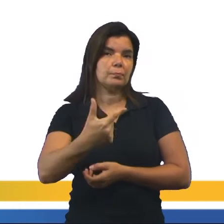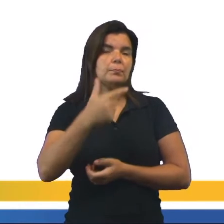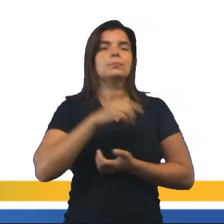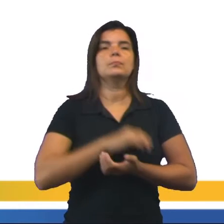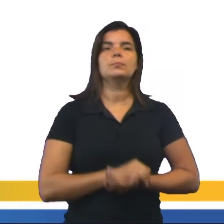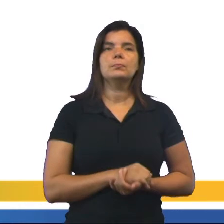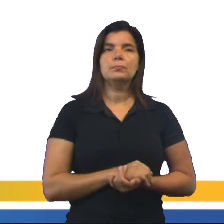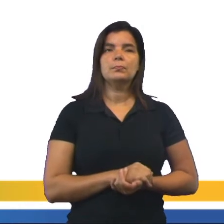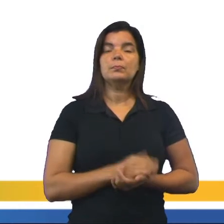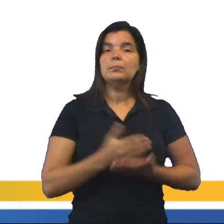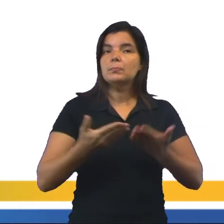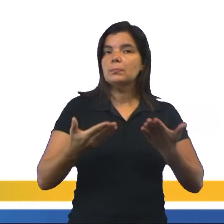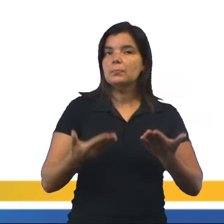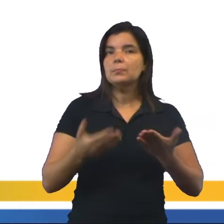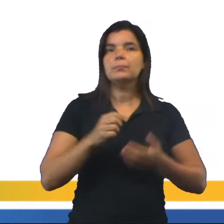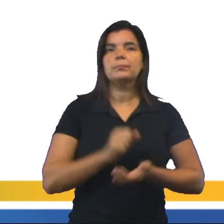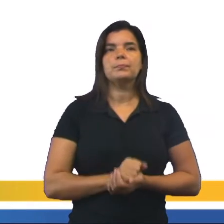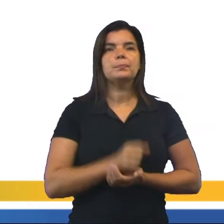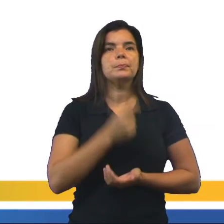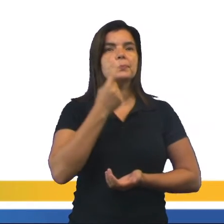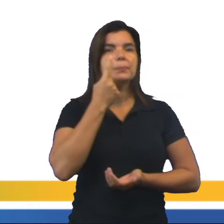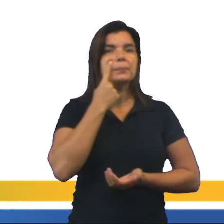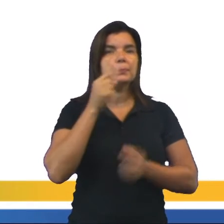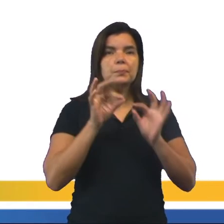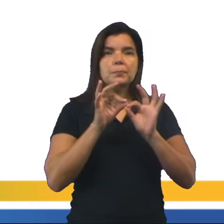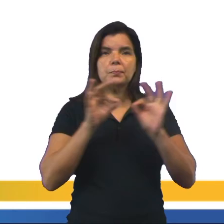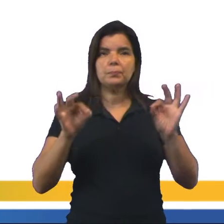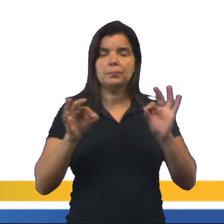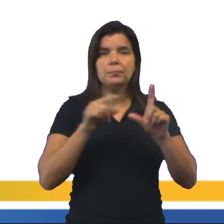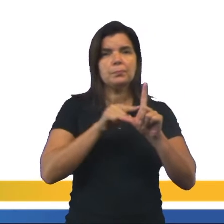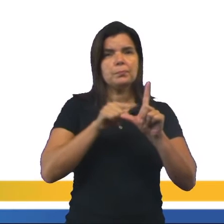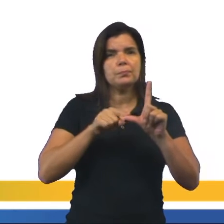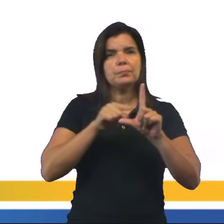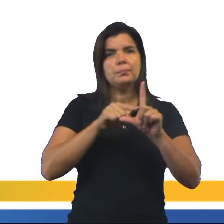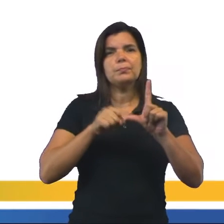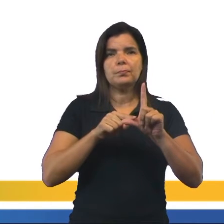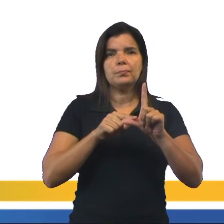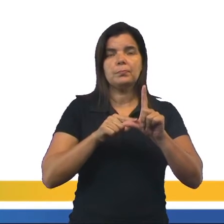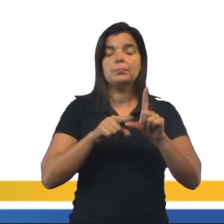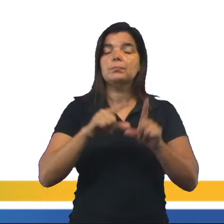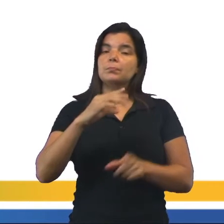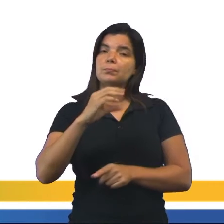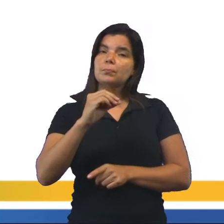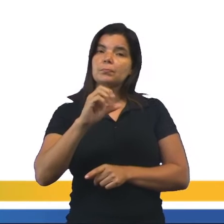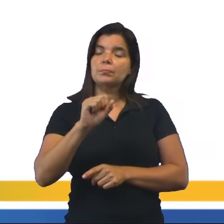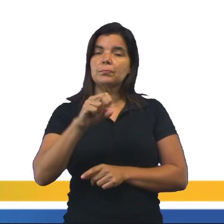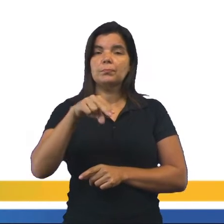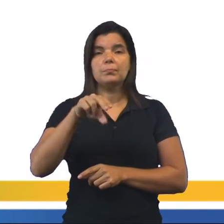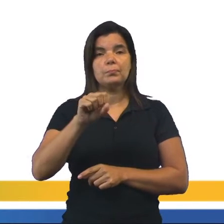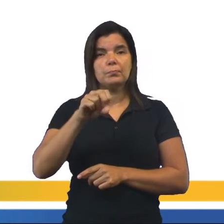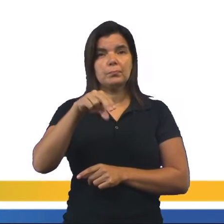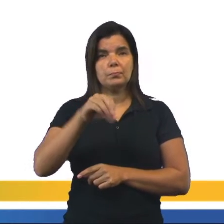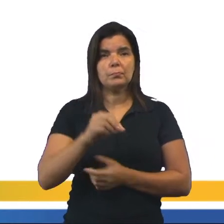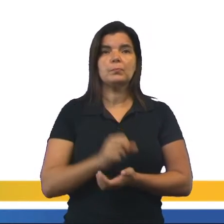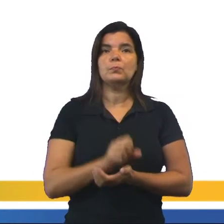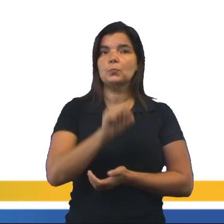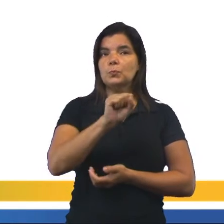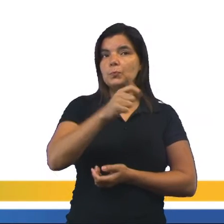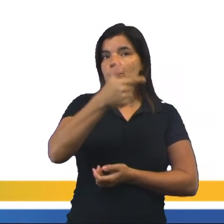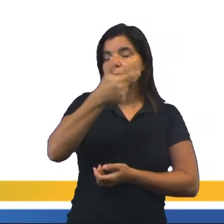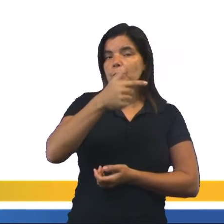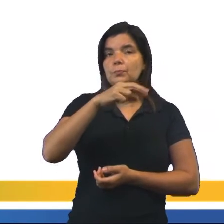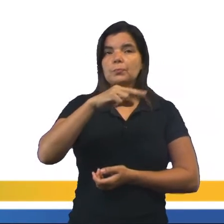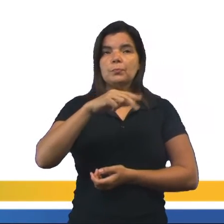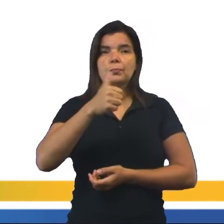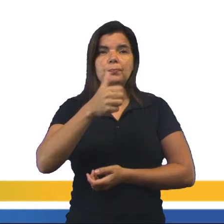7,82. Agora, nós vamos determinar a medida do ângulo pela lei dos cossenos. 8 ao quadrado